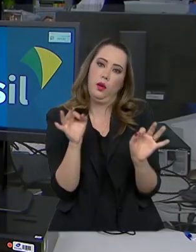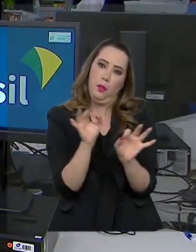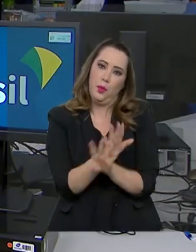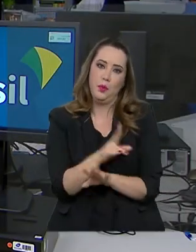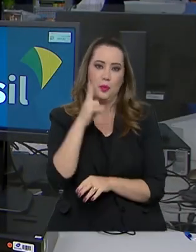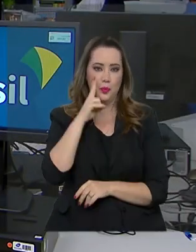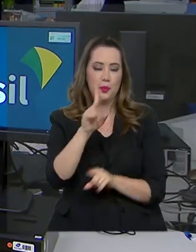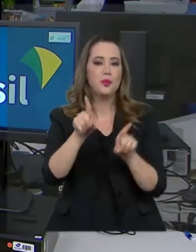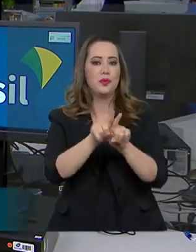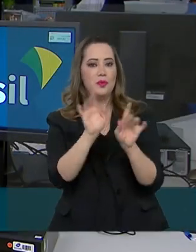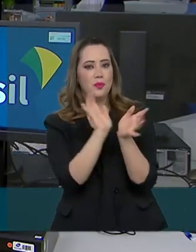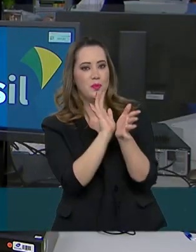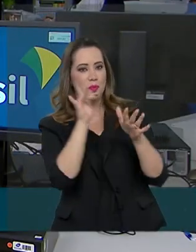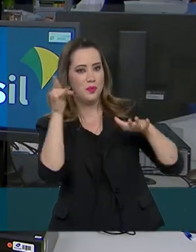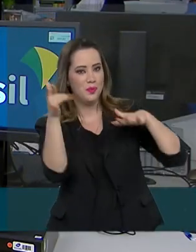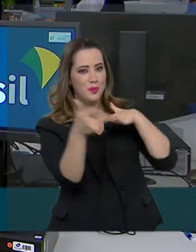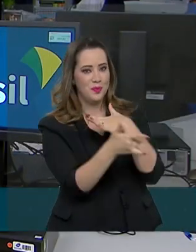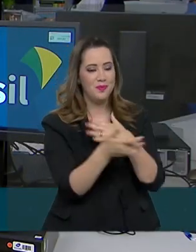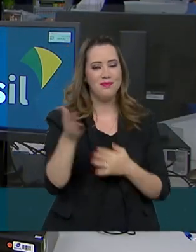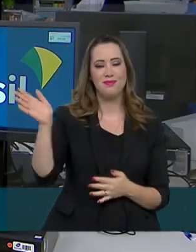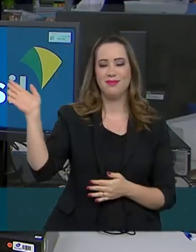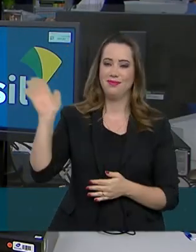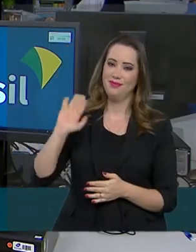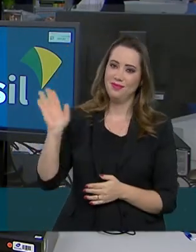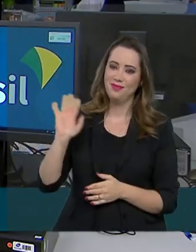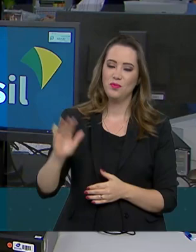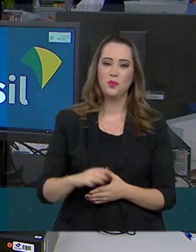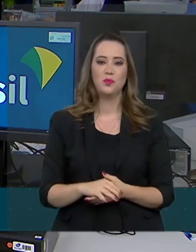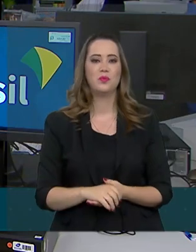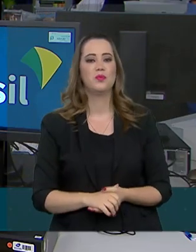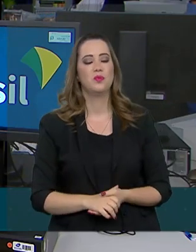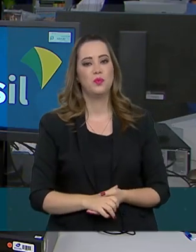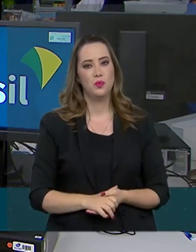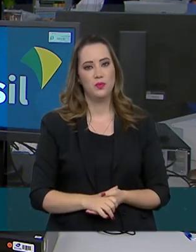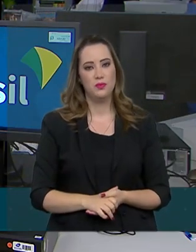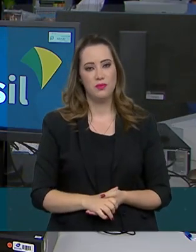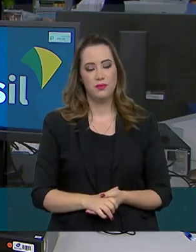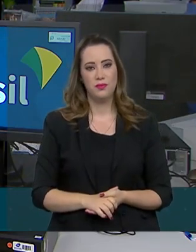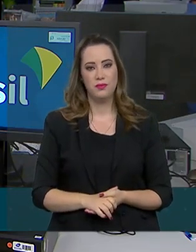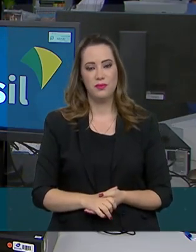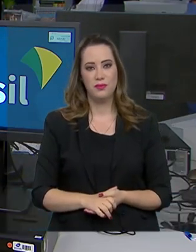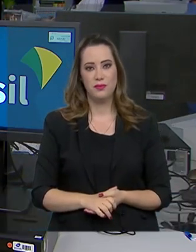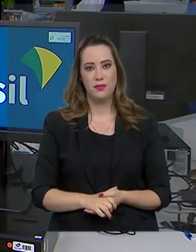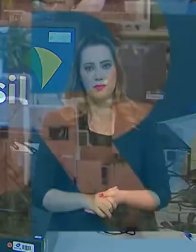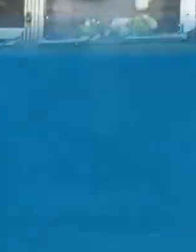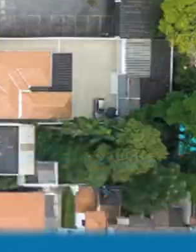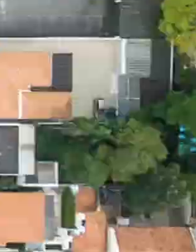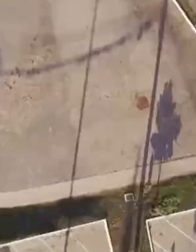aqui. Acesse mais notícias do governo federal nas nossas redes sociais. Até a próxima edição.